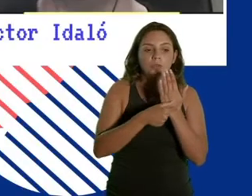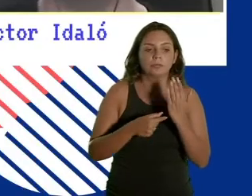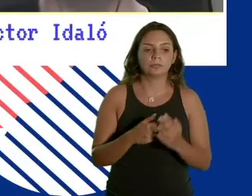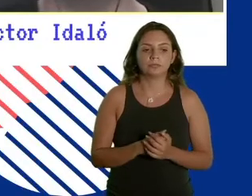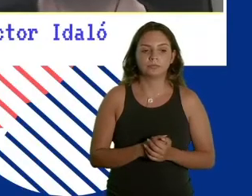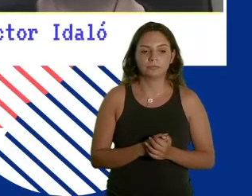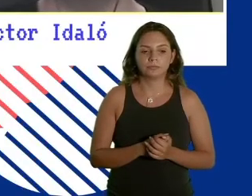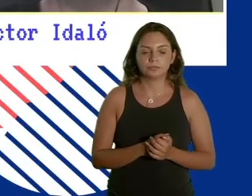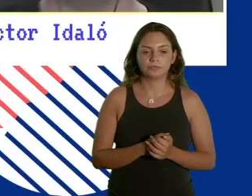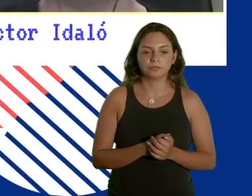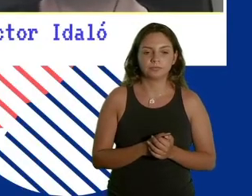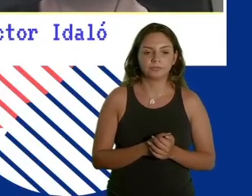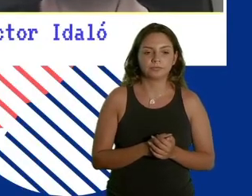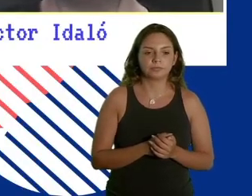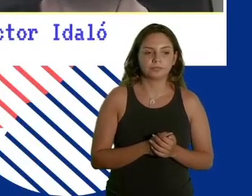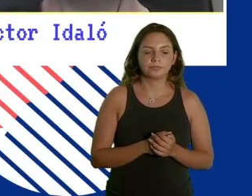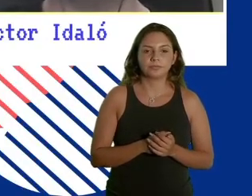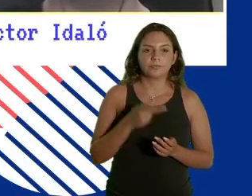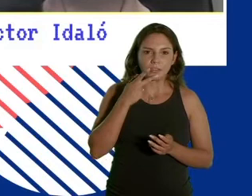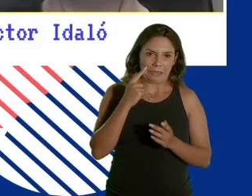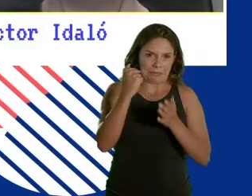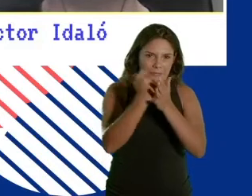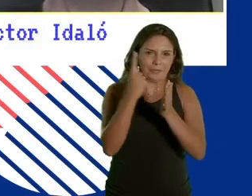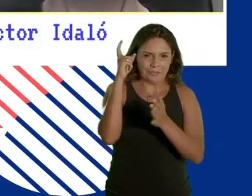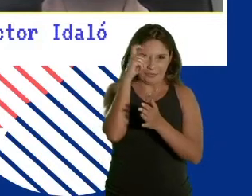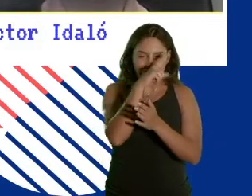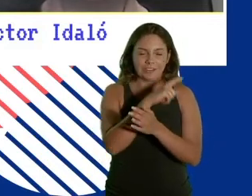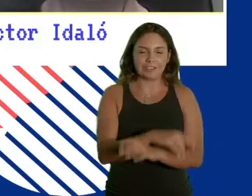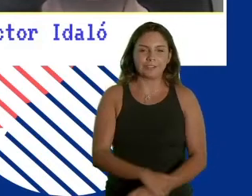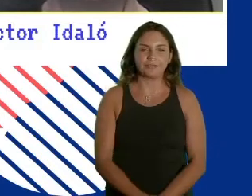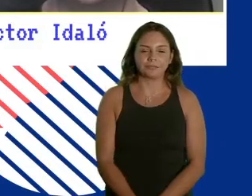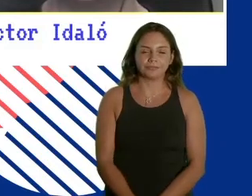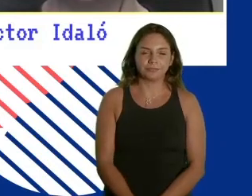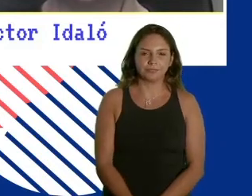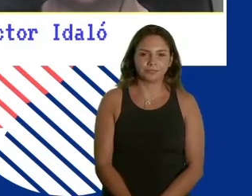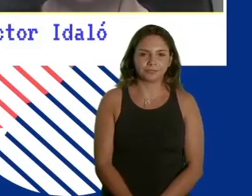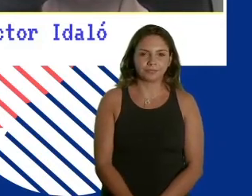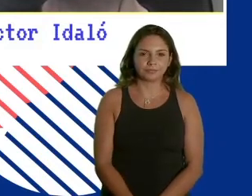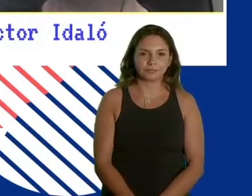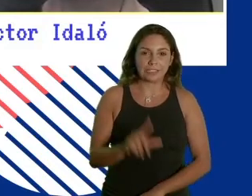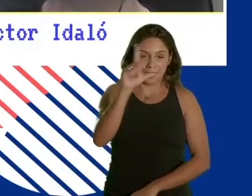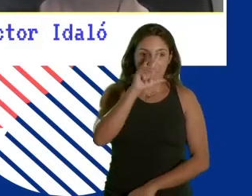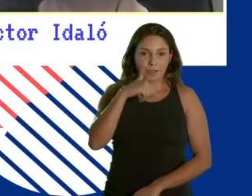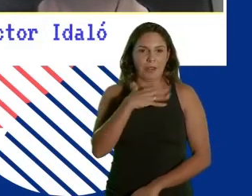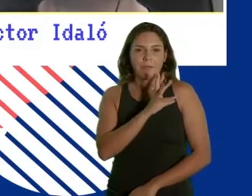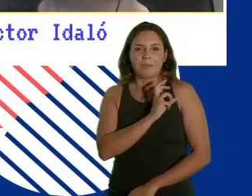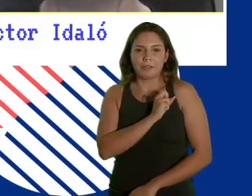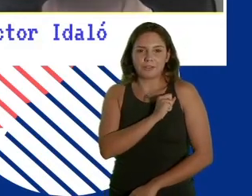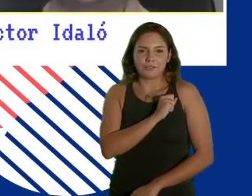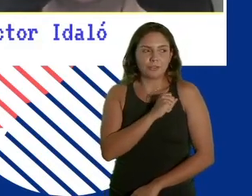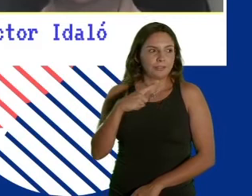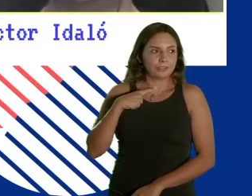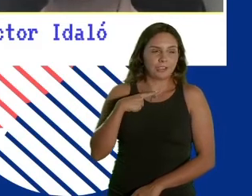Olha só que pergunta difícil. Me pegou agora, viu, Rafael? Porque literatura é minha paixão. Eu tenho